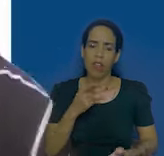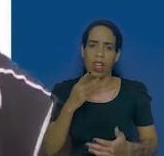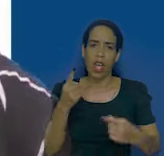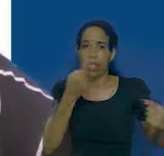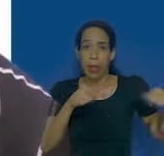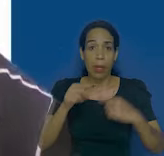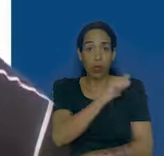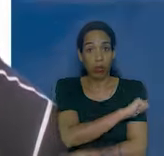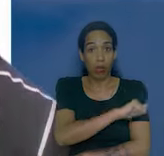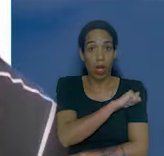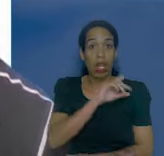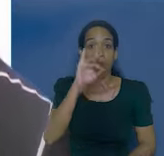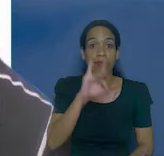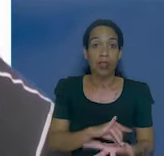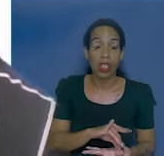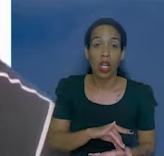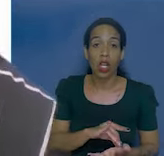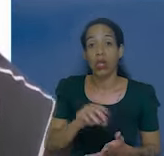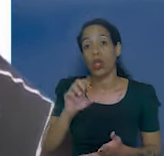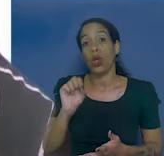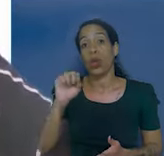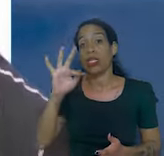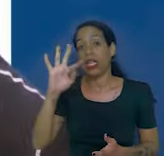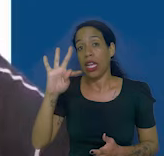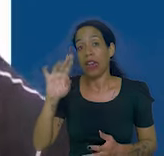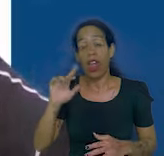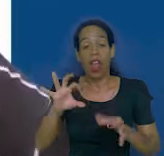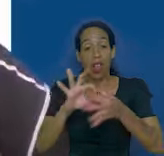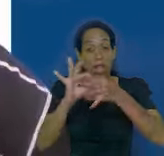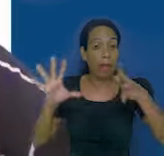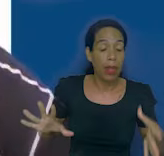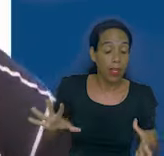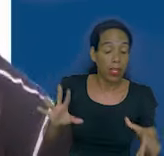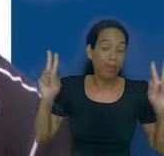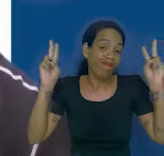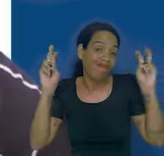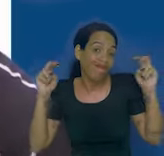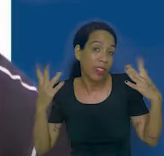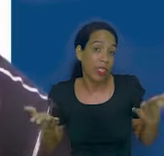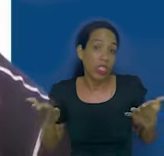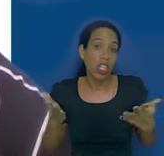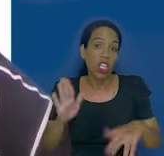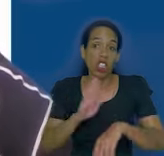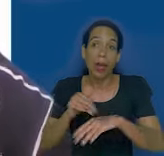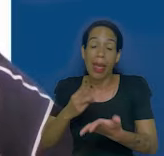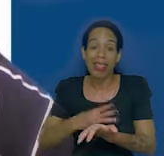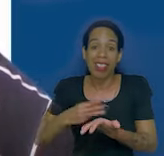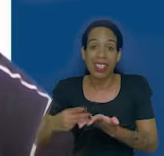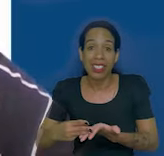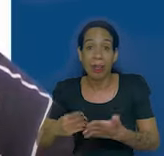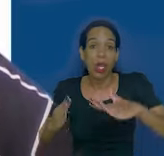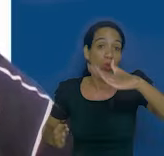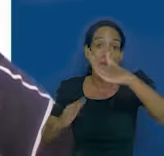alunos, é o seguinte, o fato do Supremo ter autorizado, entre aspas, né, a chamada terceirização